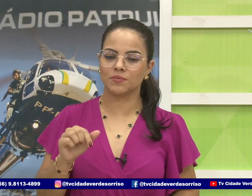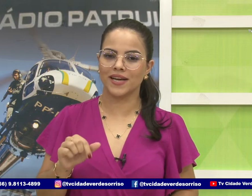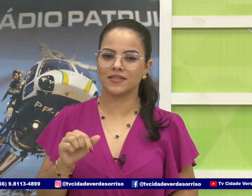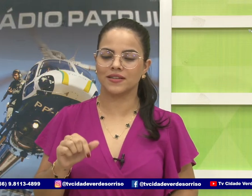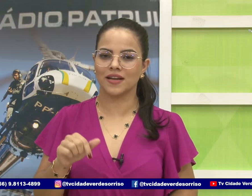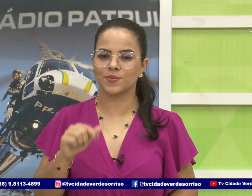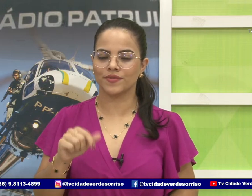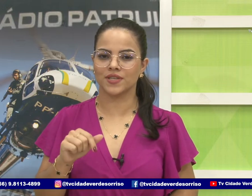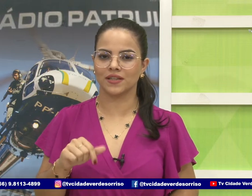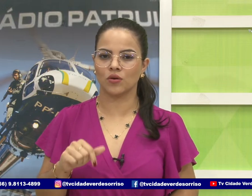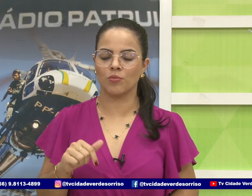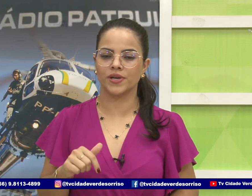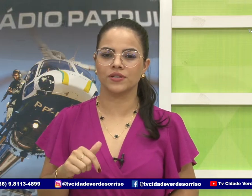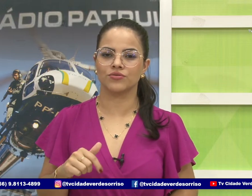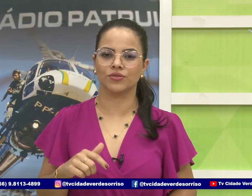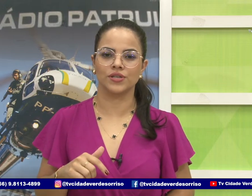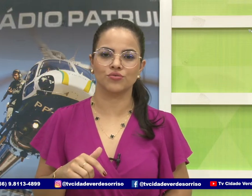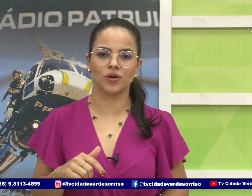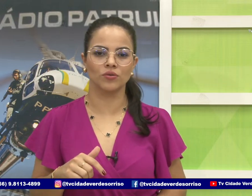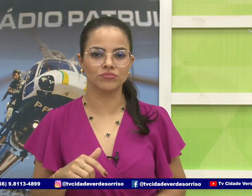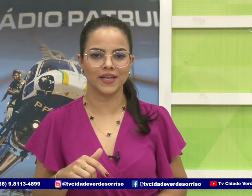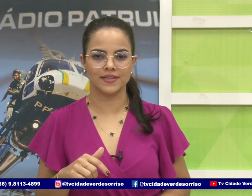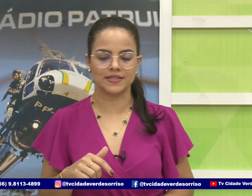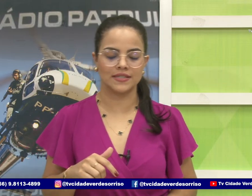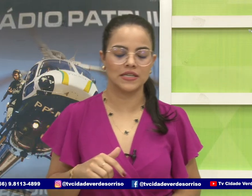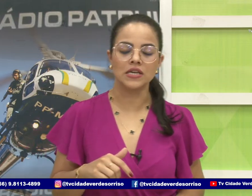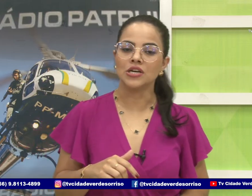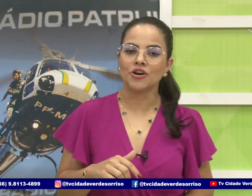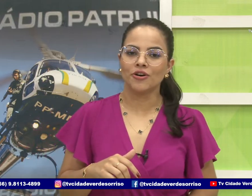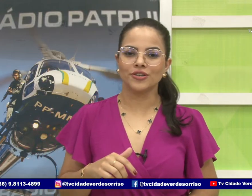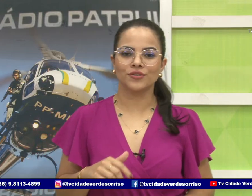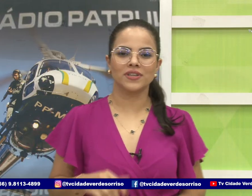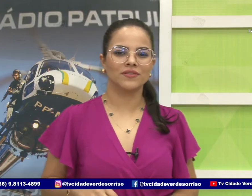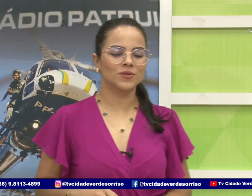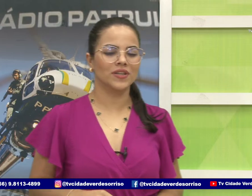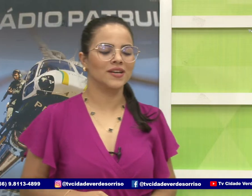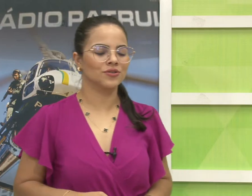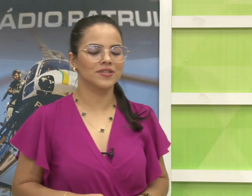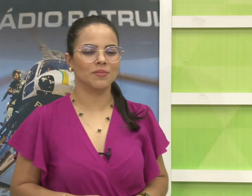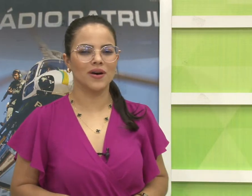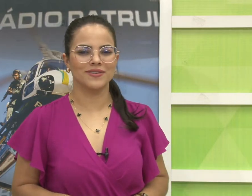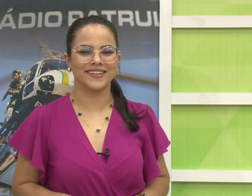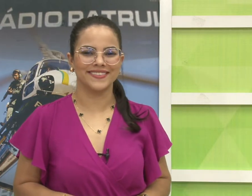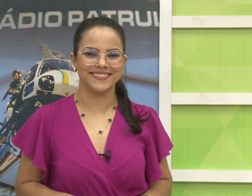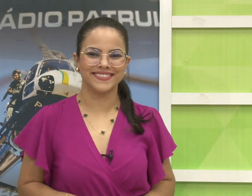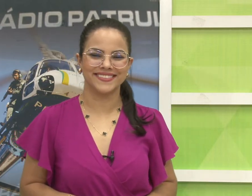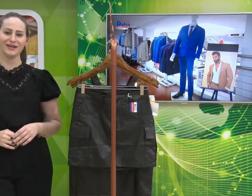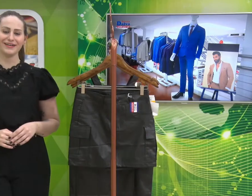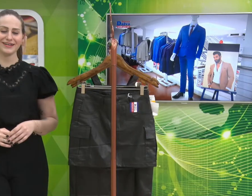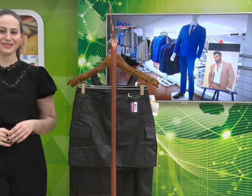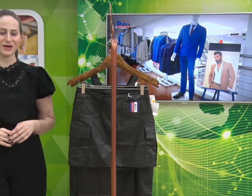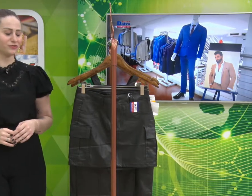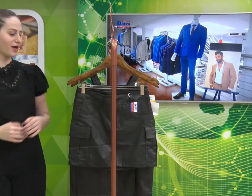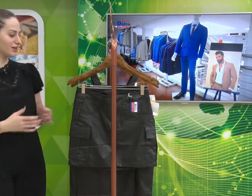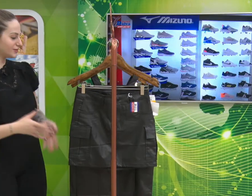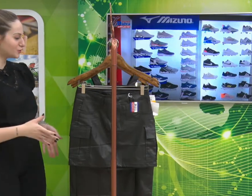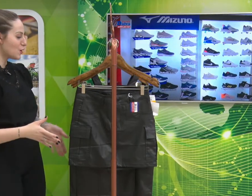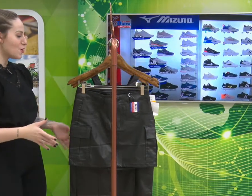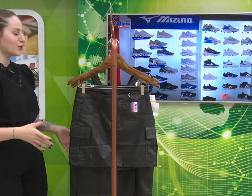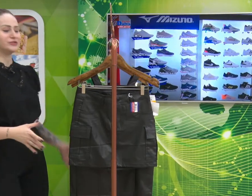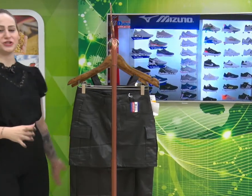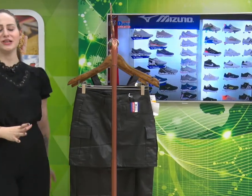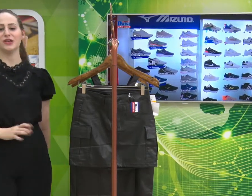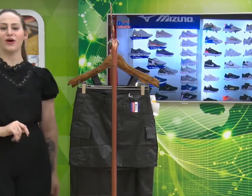gente traz mais detalhes para você que está acompanhando Sorriso Acontece. Ô, Giovana, vamos falar de coisa boa? Bora, e é claro,